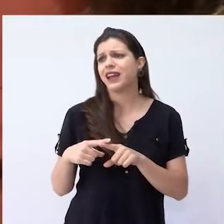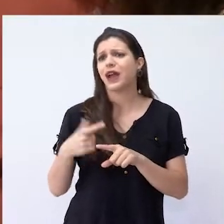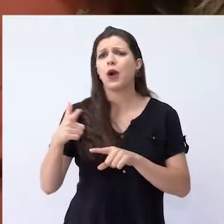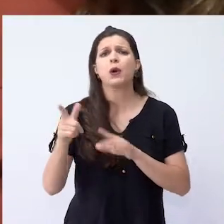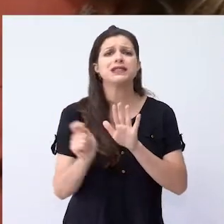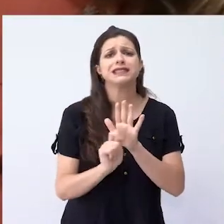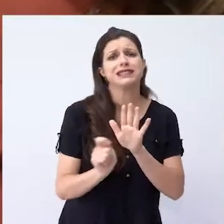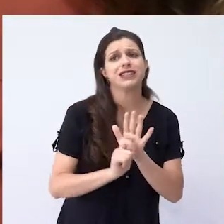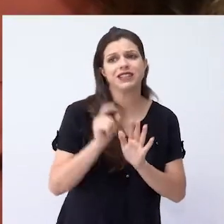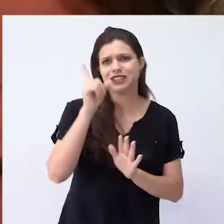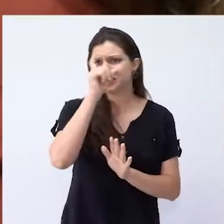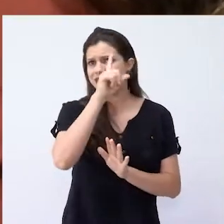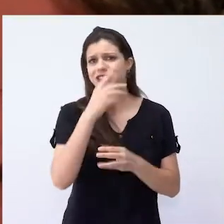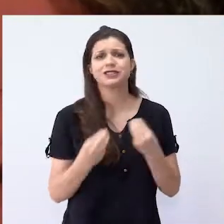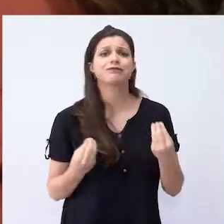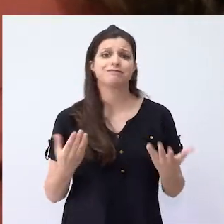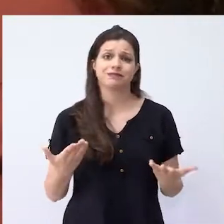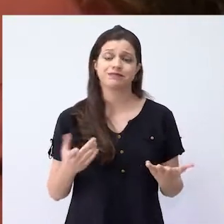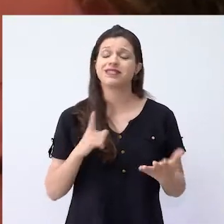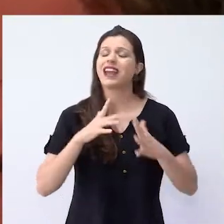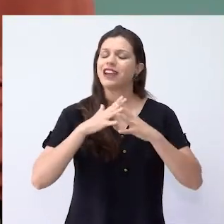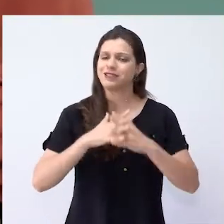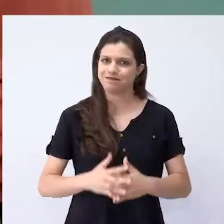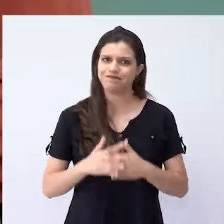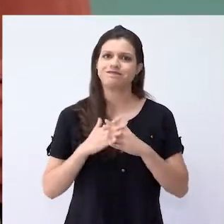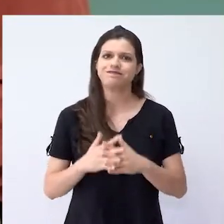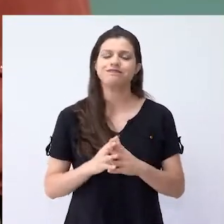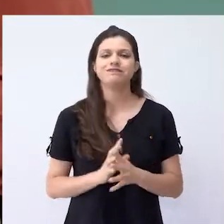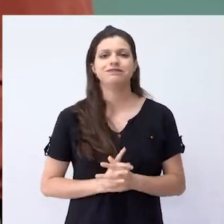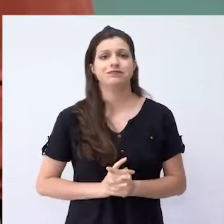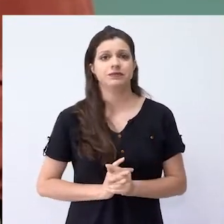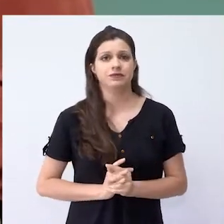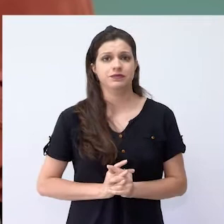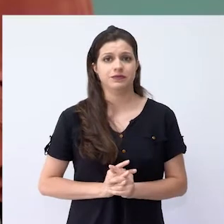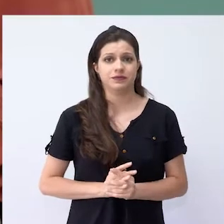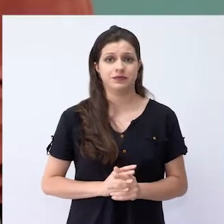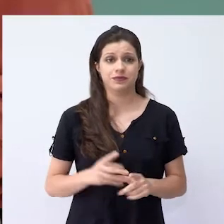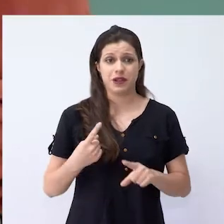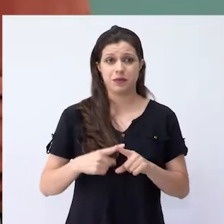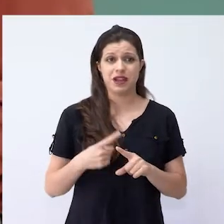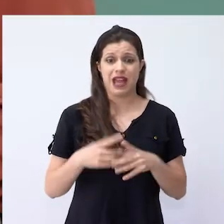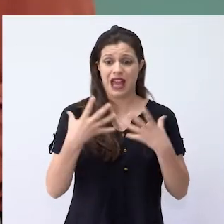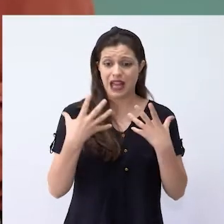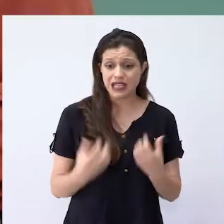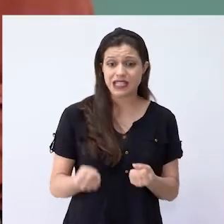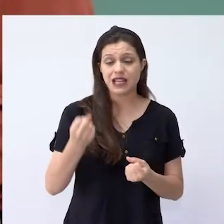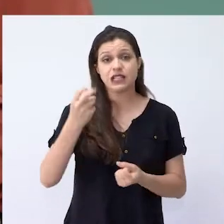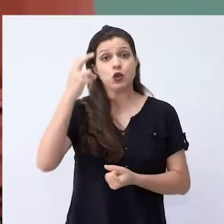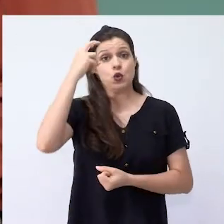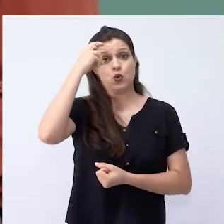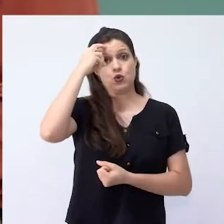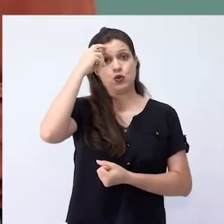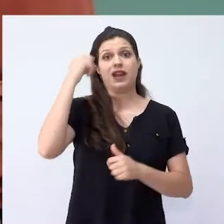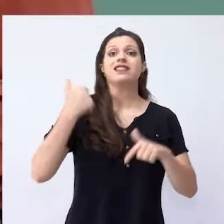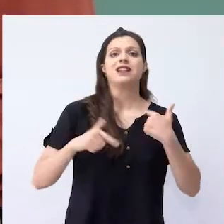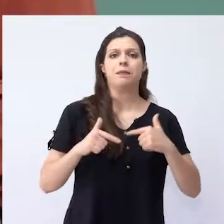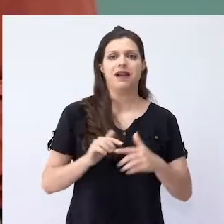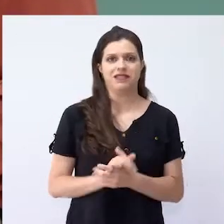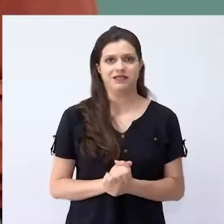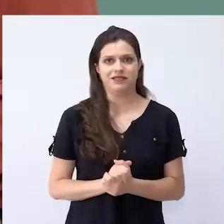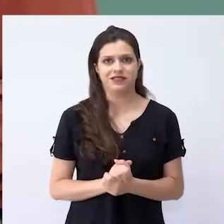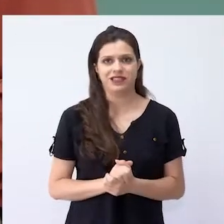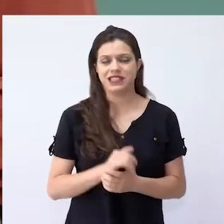que é essa confusão entre esses dois mundos aí? Existe uma situação que é a aceitação cultural ainda pelo trabalho.